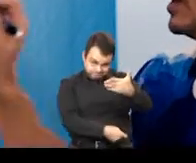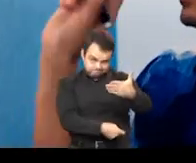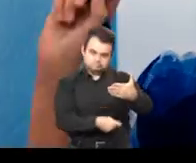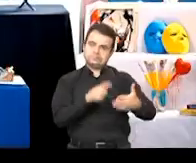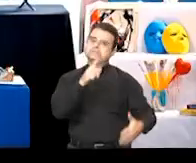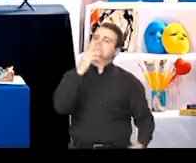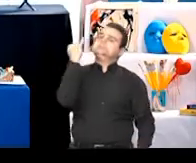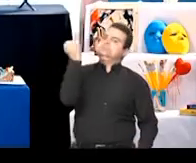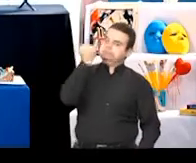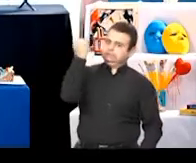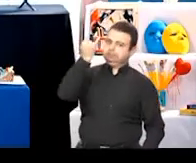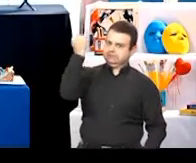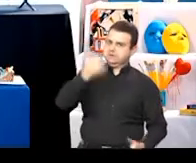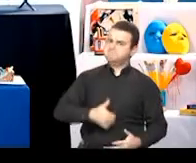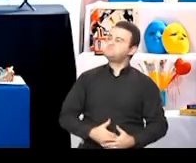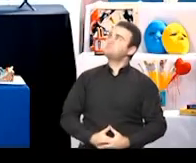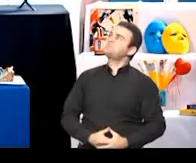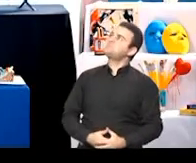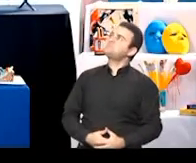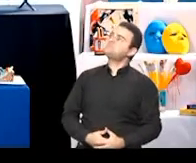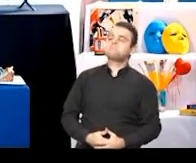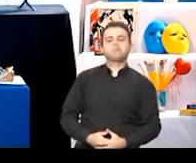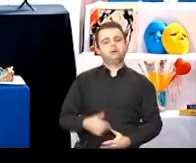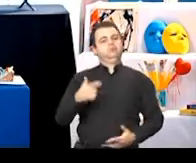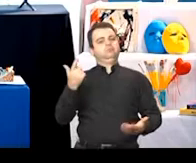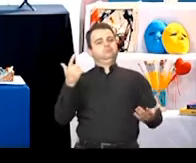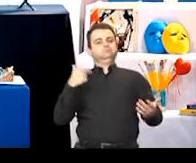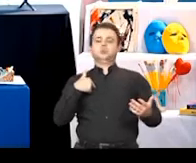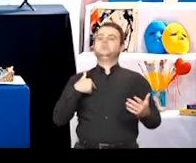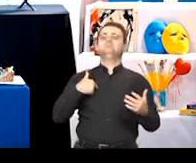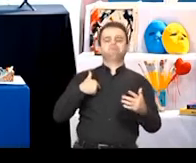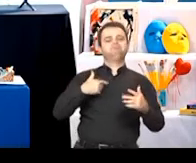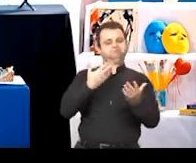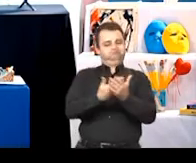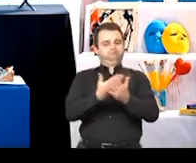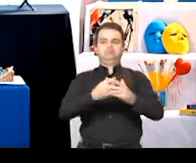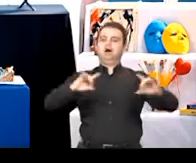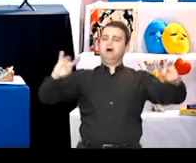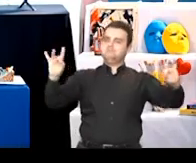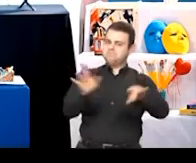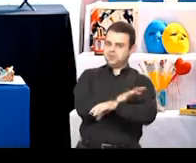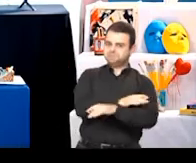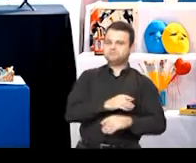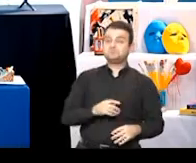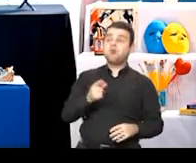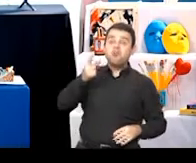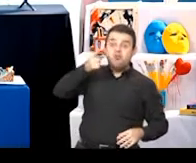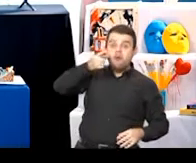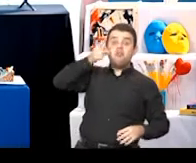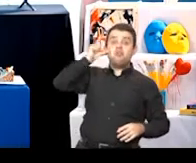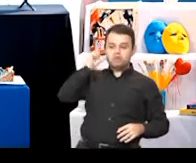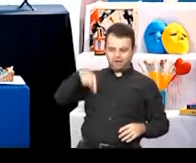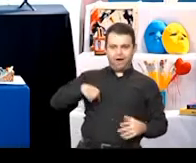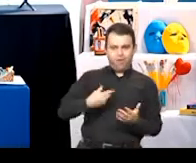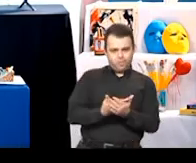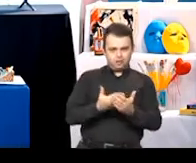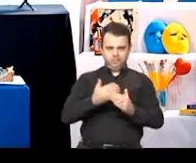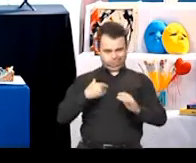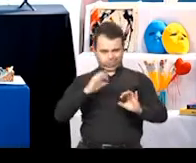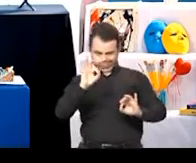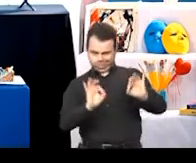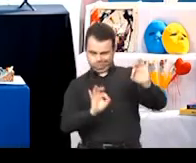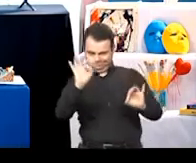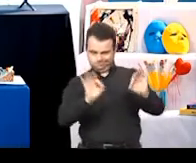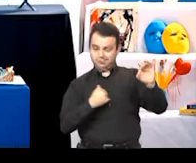composição, isso é muito importante. Bom, eu fiz o meu dever de casa e eu finalizei ontem, quando estava preparando essa